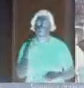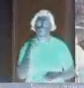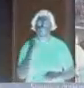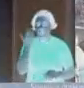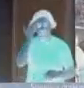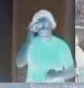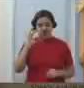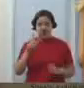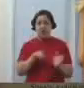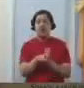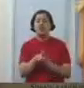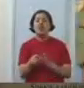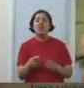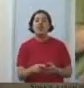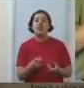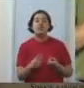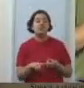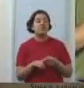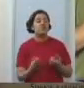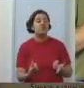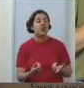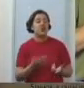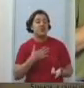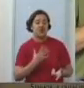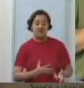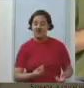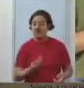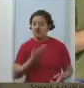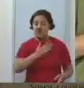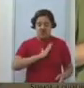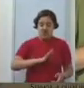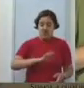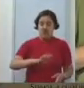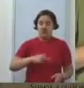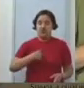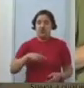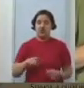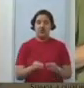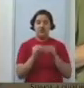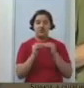Eu não sei porque o meu filho não gosta de ir à missa. E tem que querer.